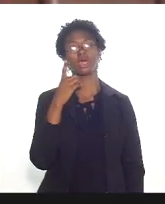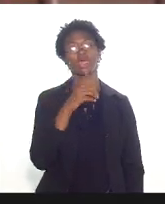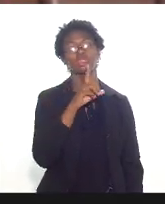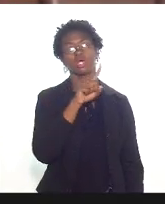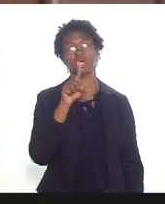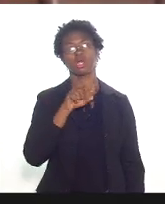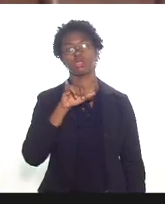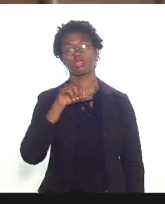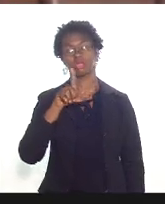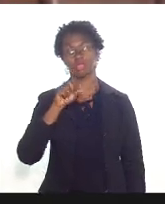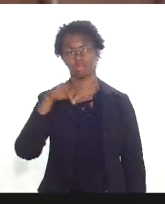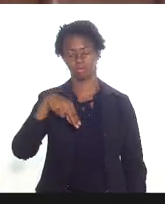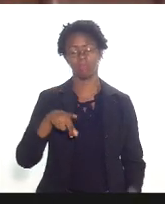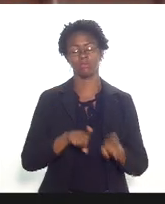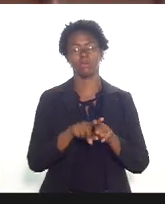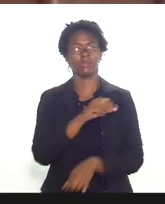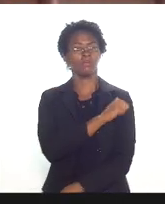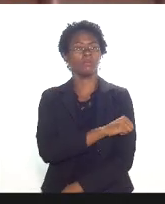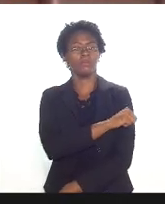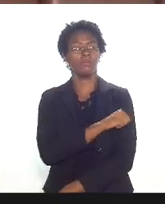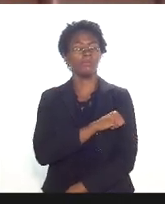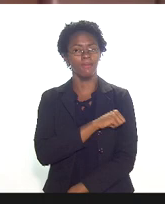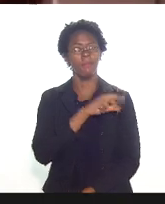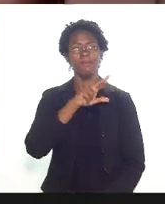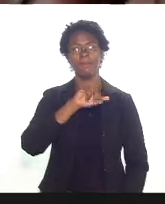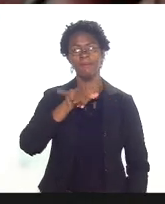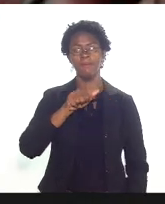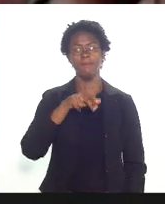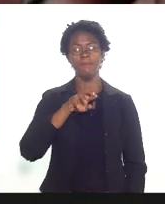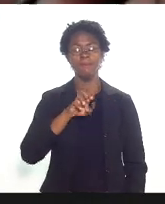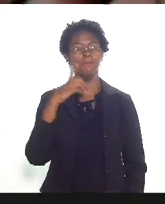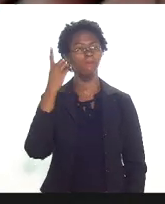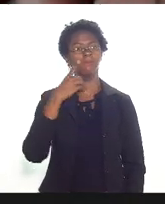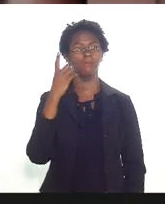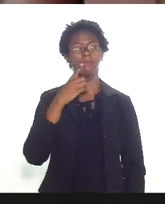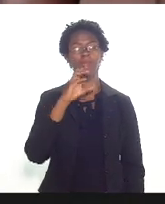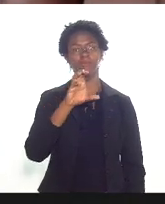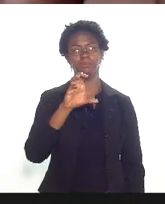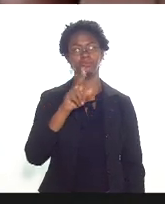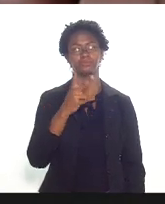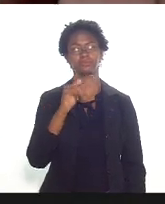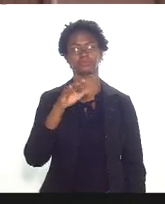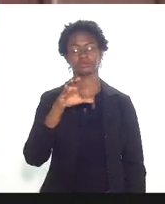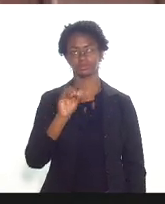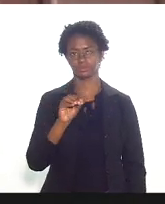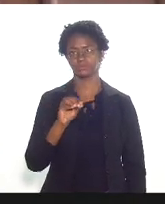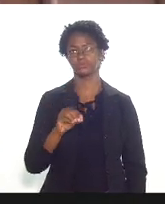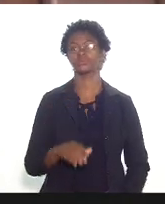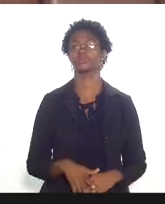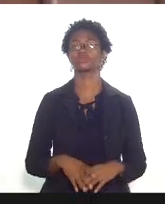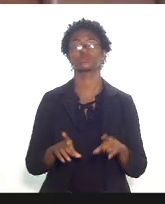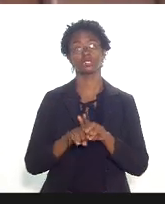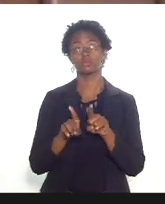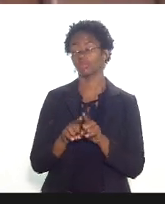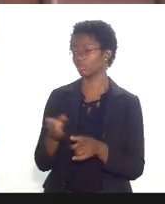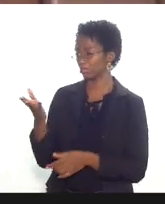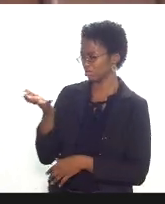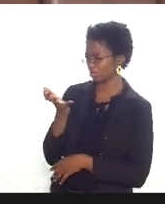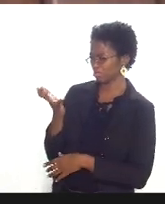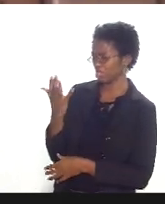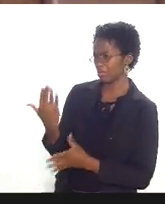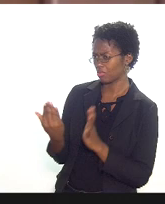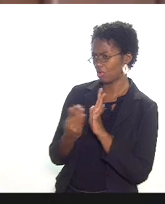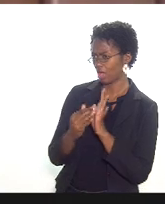deputada enfermeira Rejane, deputado Chico Machado, pelo nosso gabinete. Indago a deputada Dionísio se deseja inserir